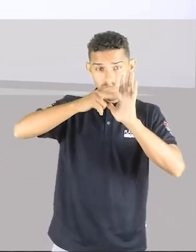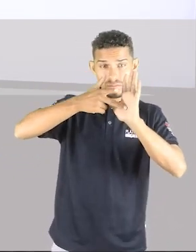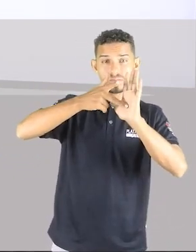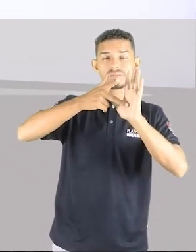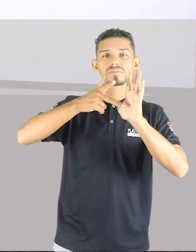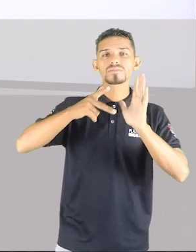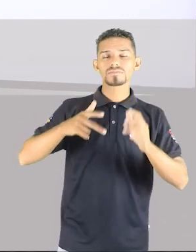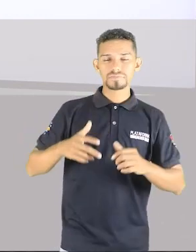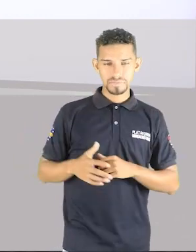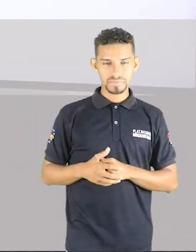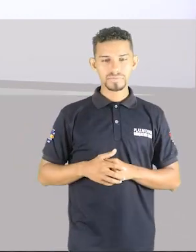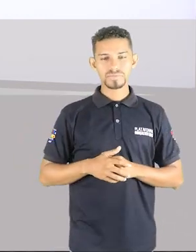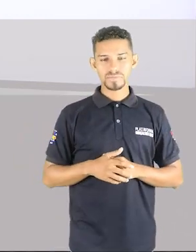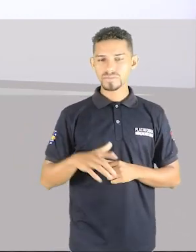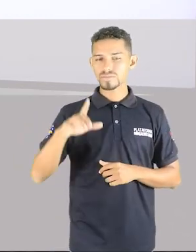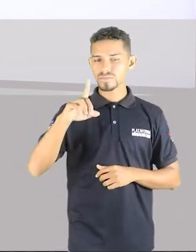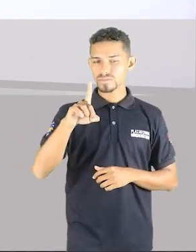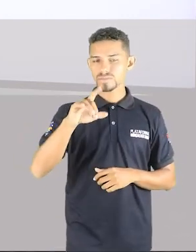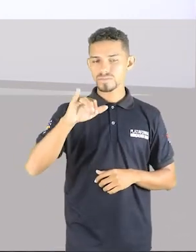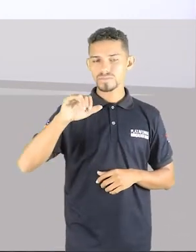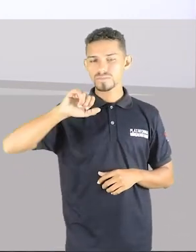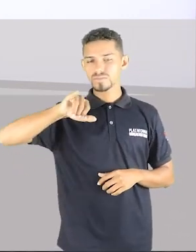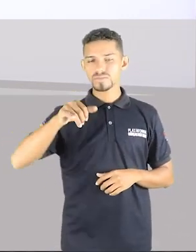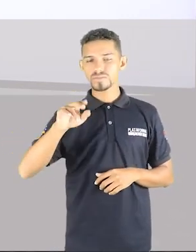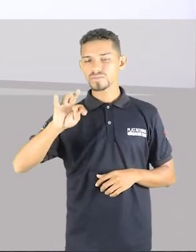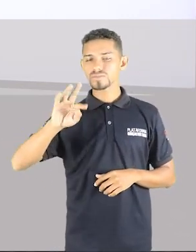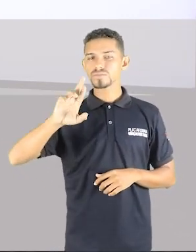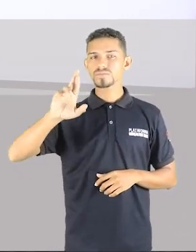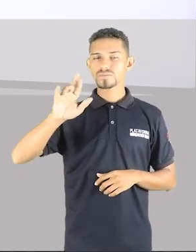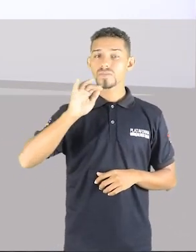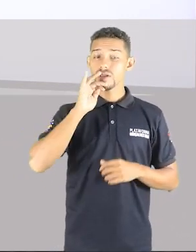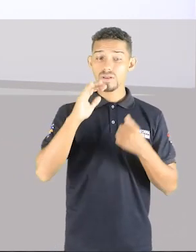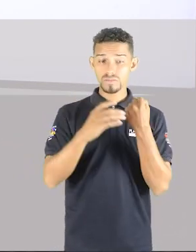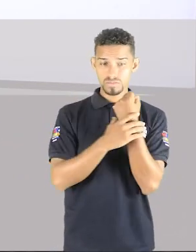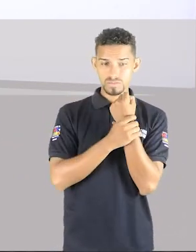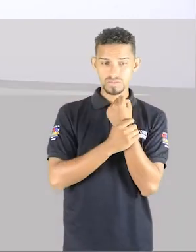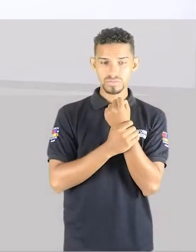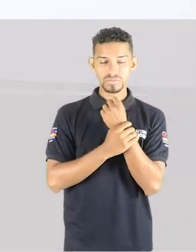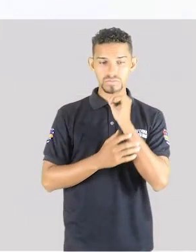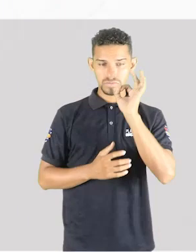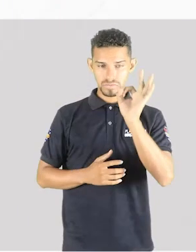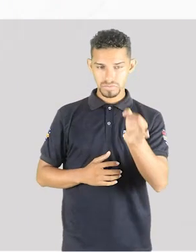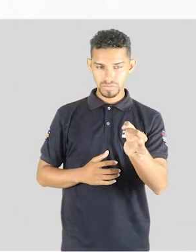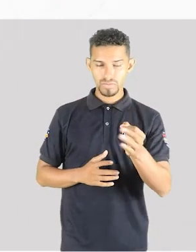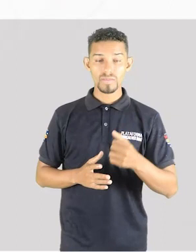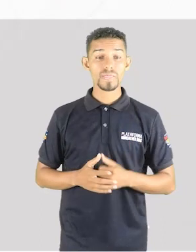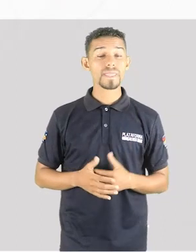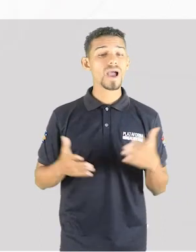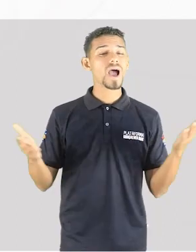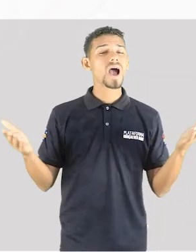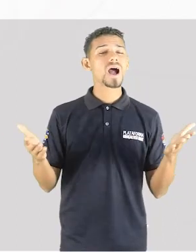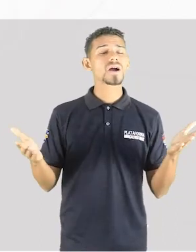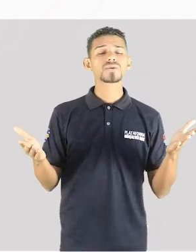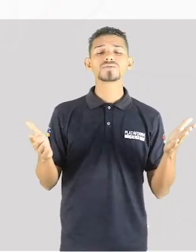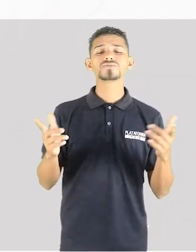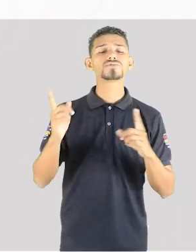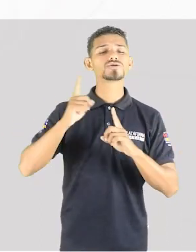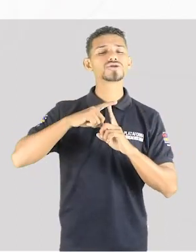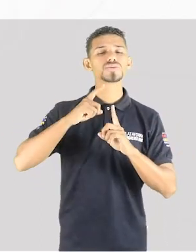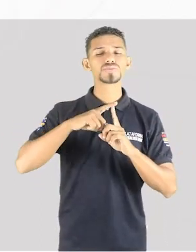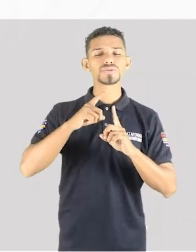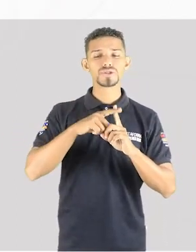desligar tá é isso Beleza tá agora os tipos de circuitos